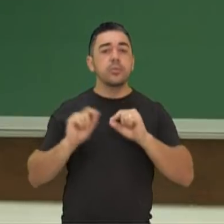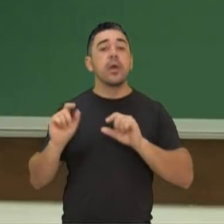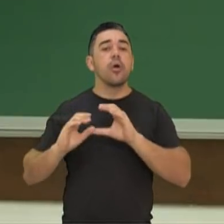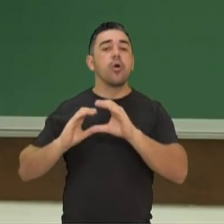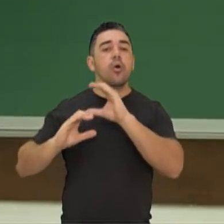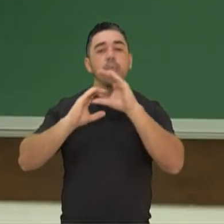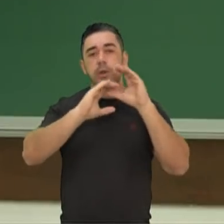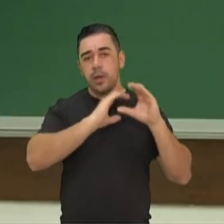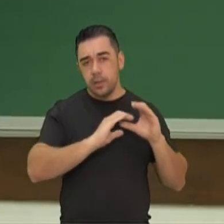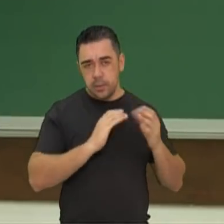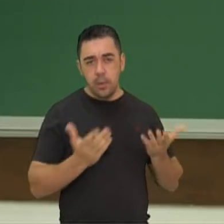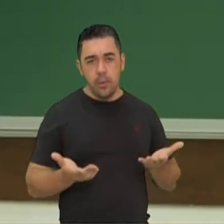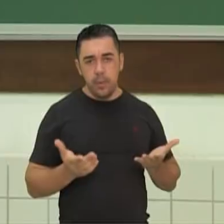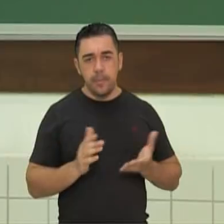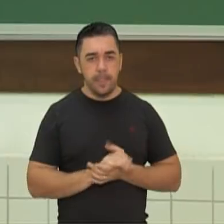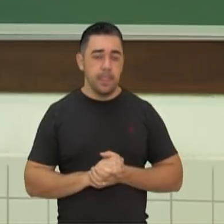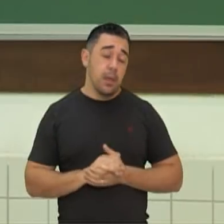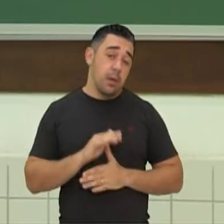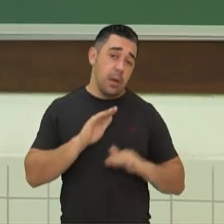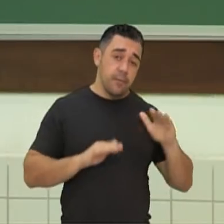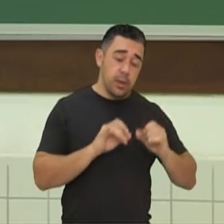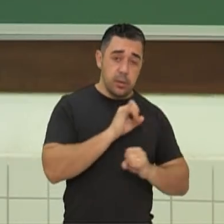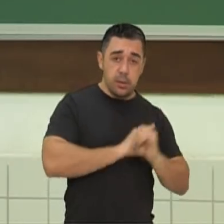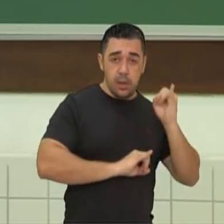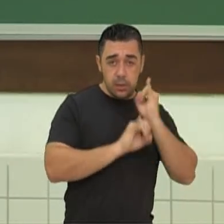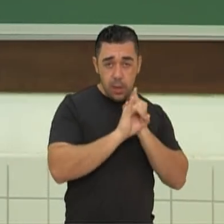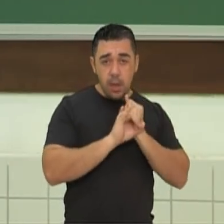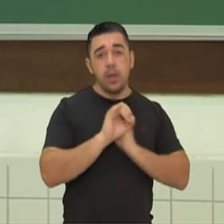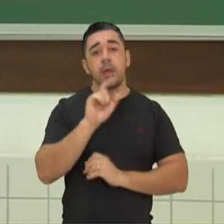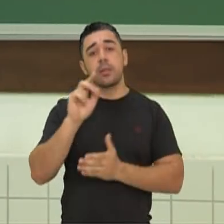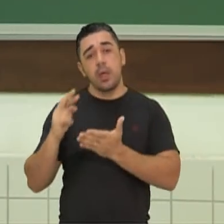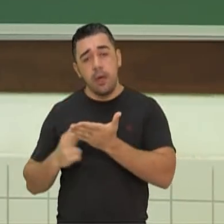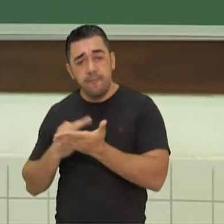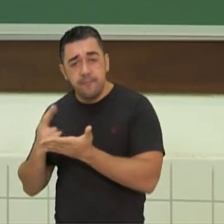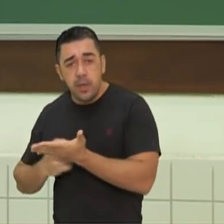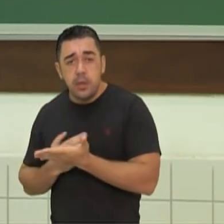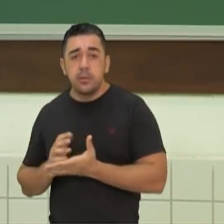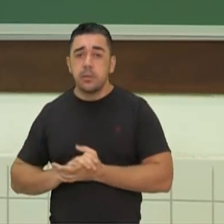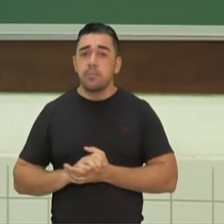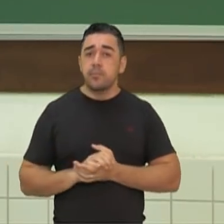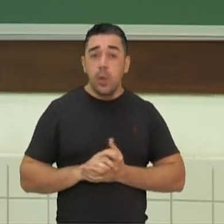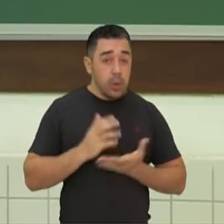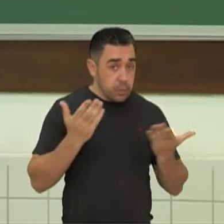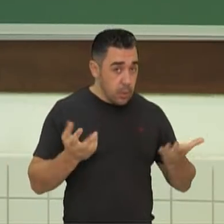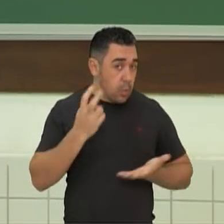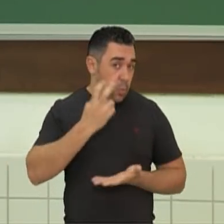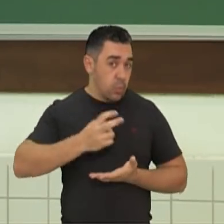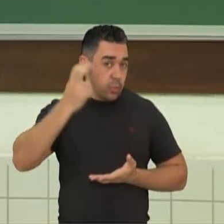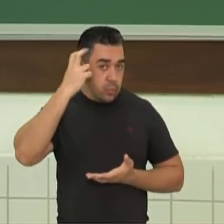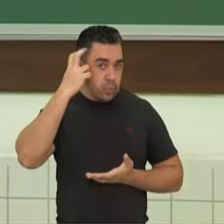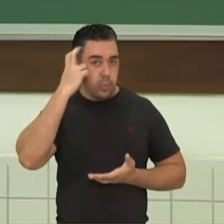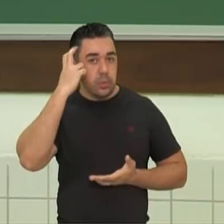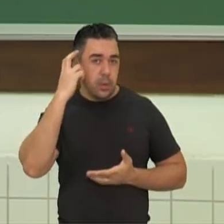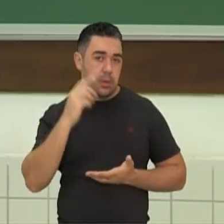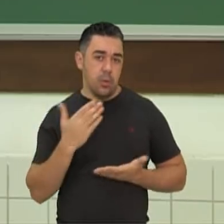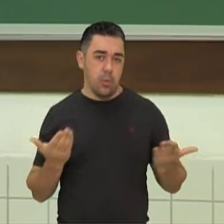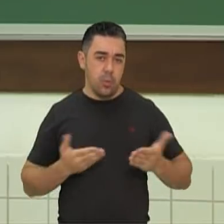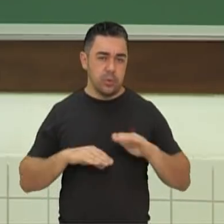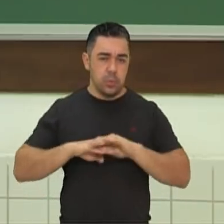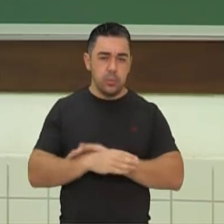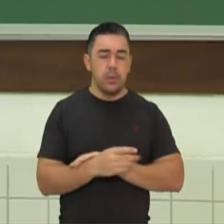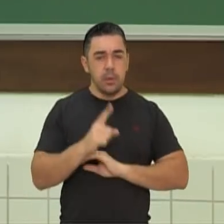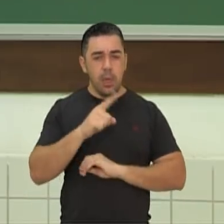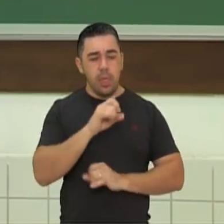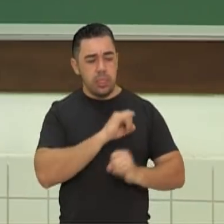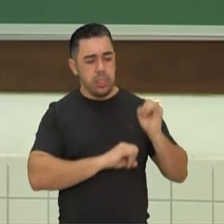de comunicação. Seja na internet, seja numa revista. Culturalmente, nós procuramos na internet tudo que